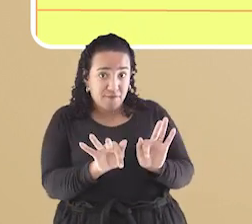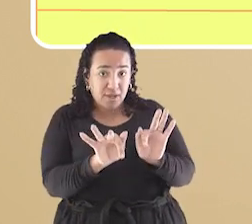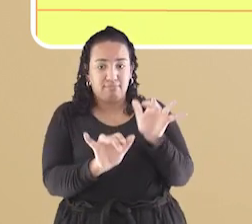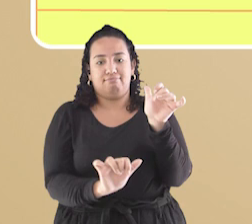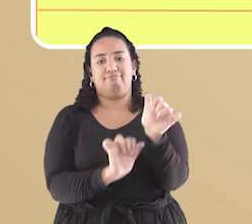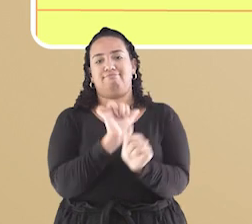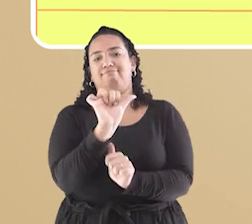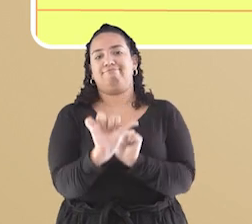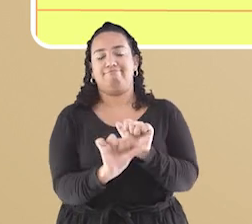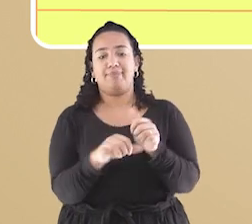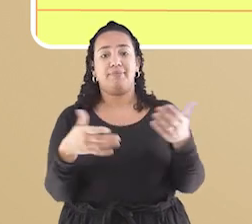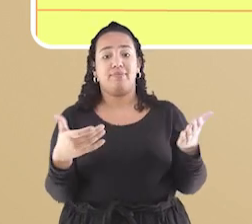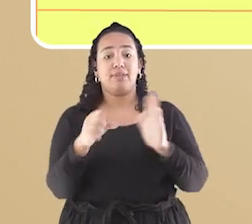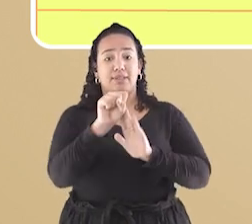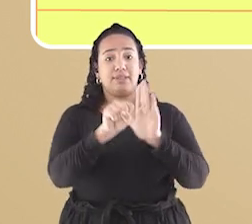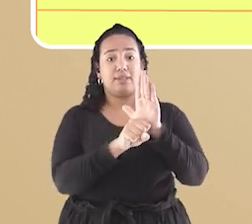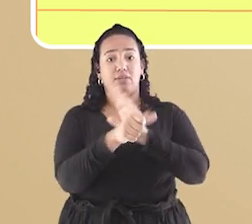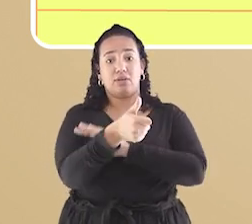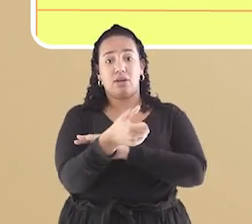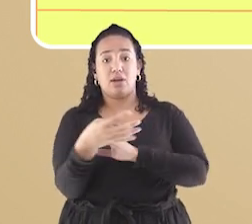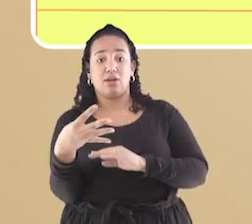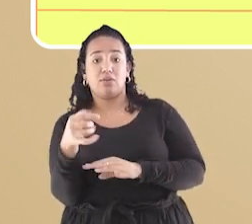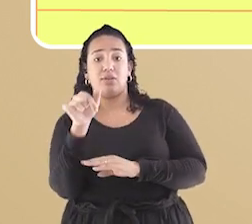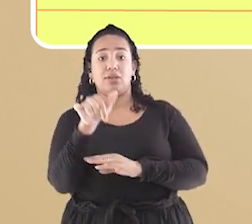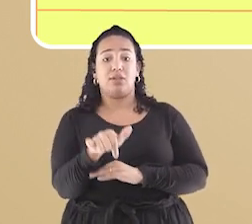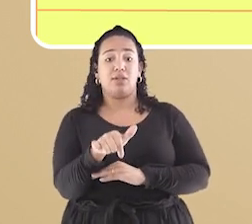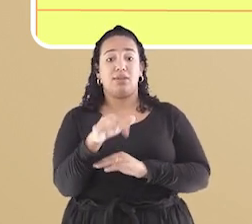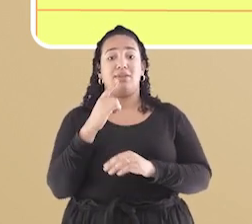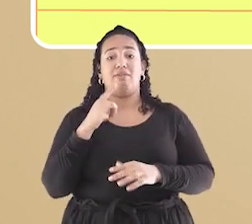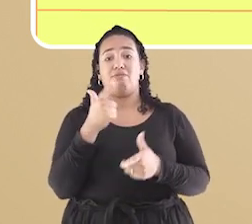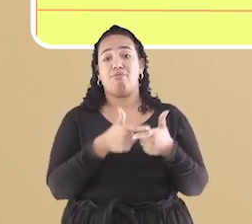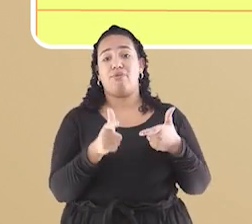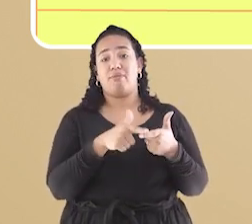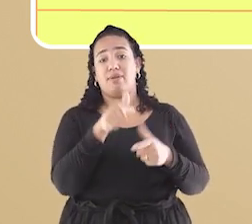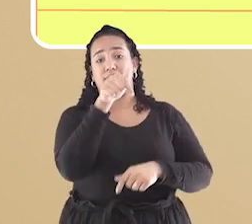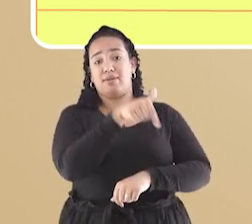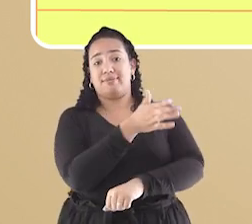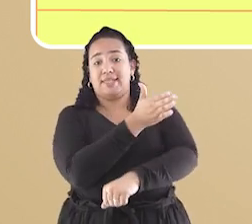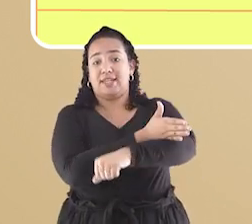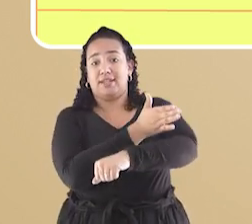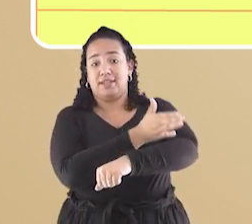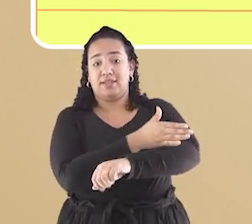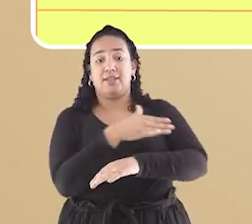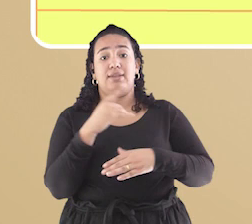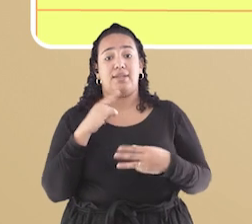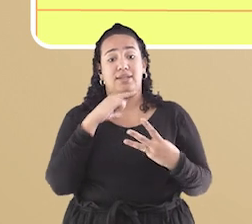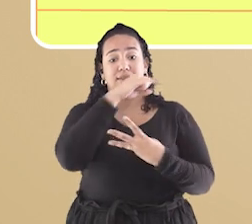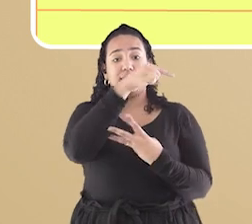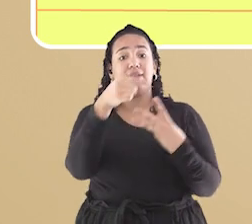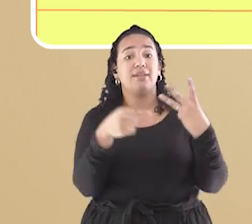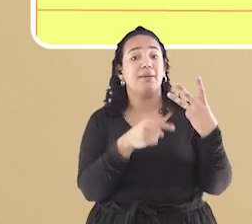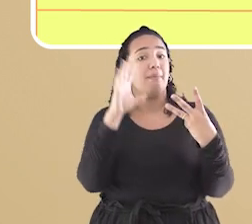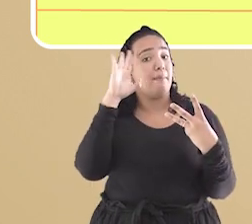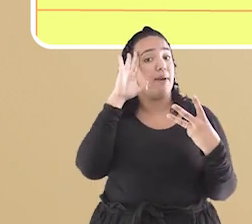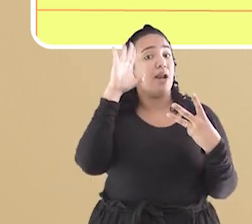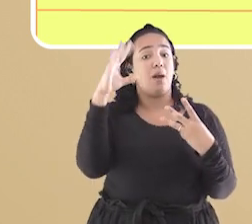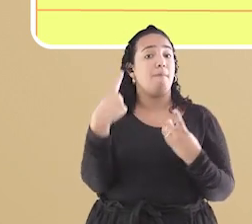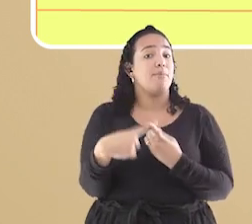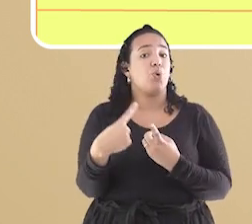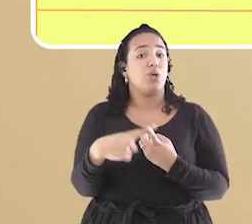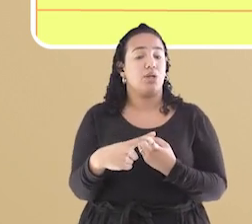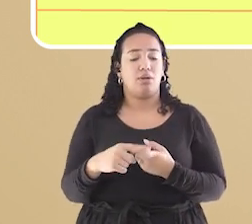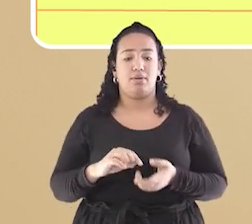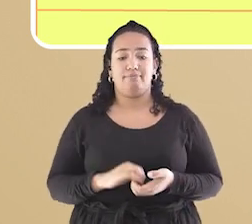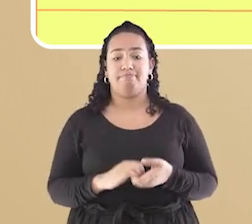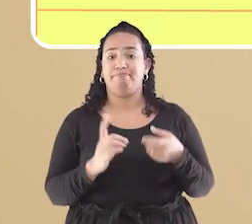O século XIV foi conhecido por conta do século da crise da Idade Média. E de cara, podemos citar 3 principais motivos para essa crise: